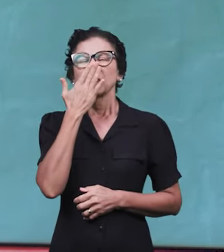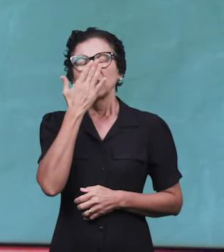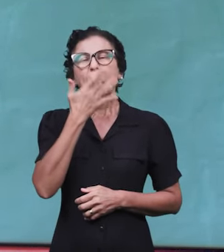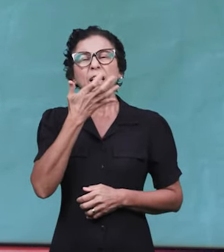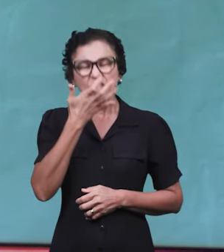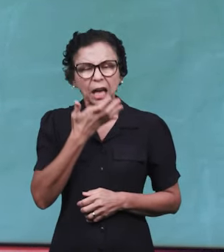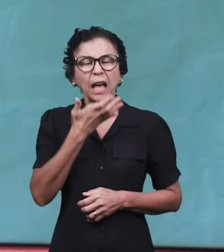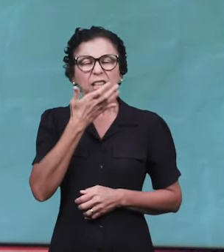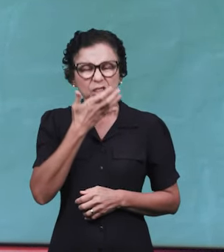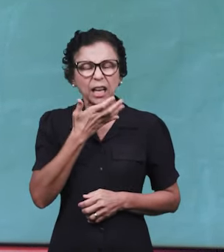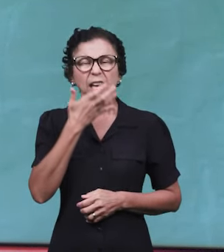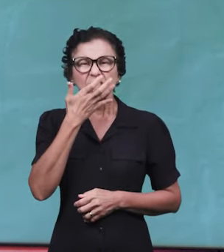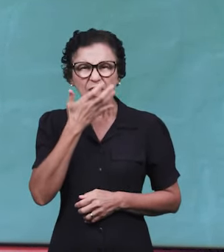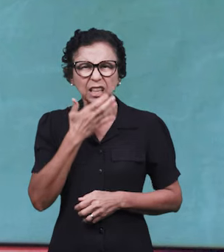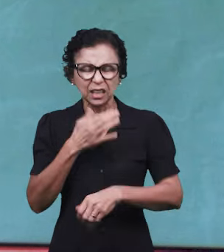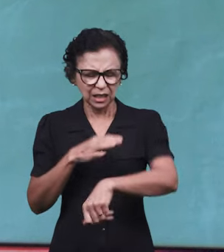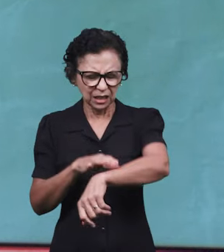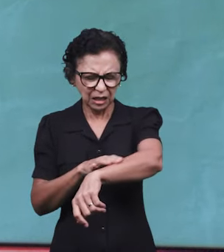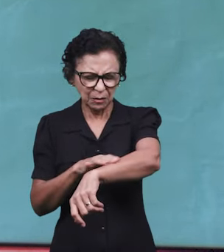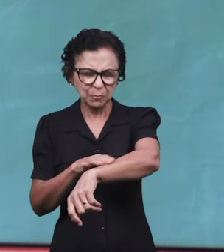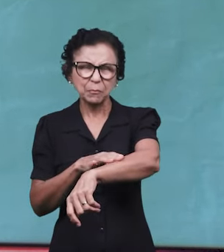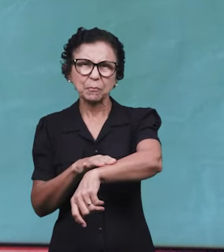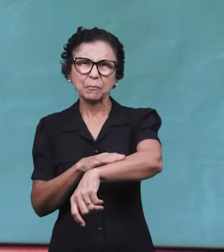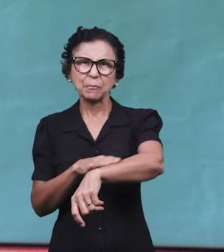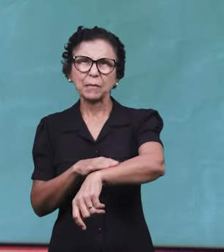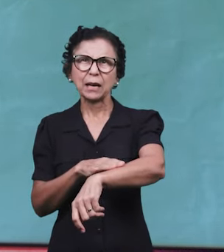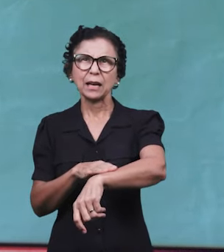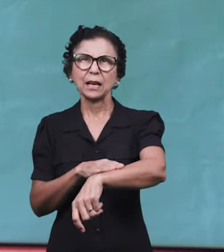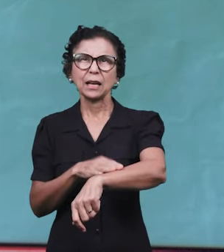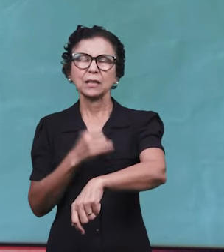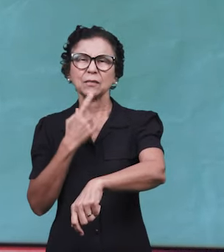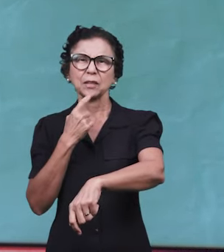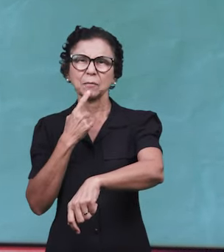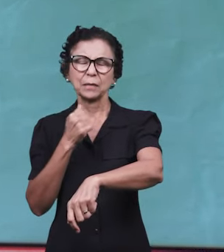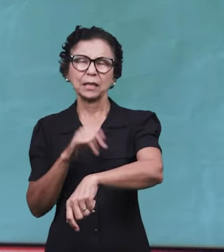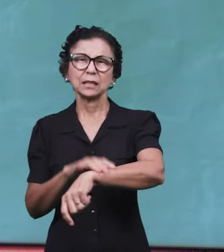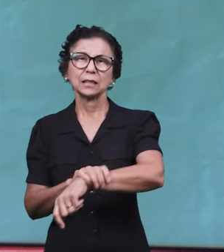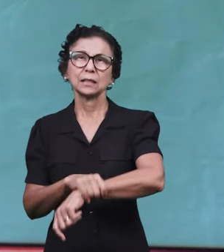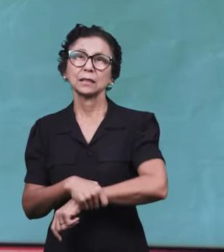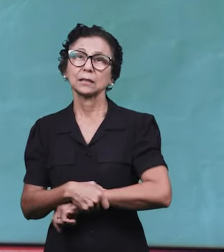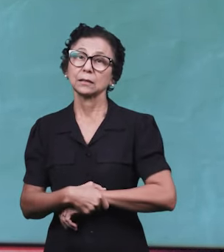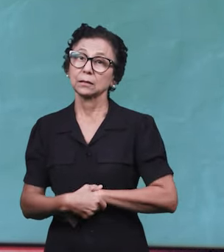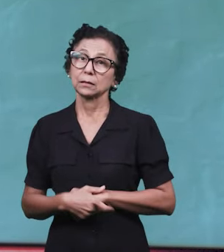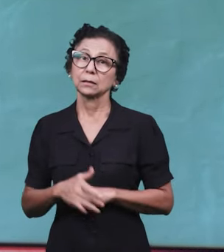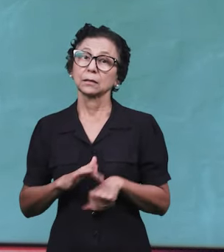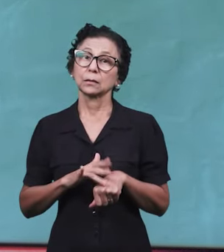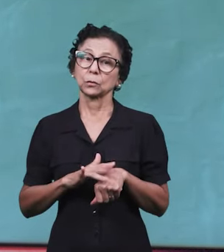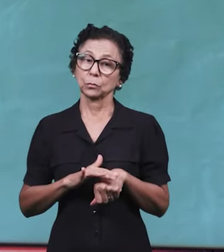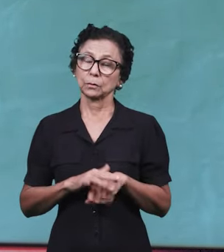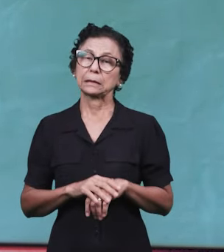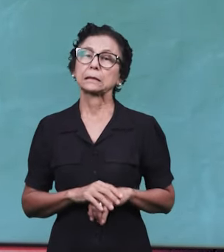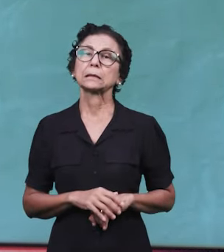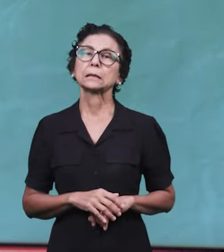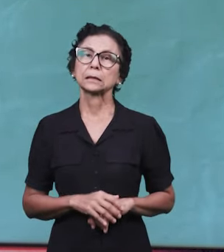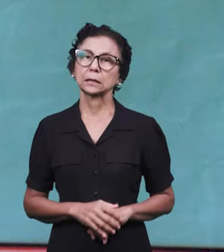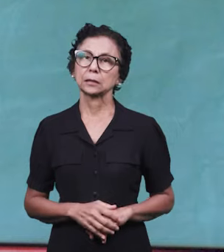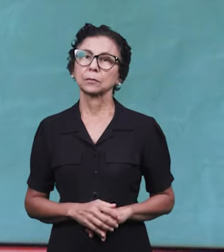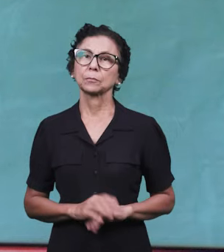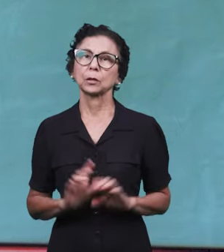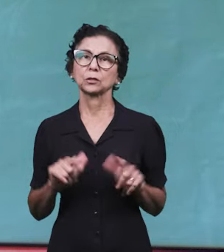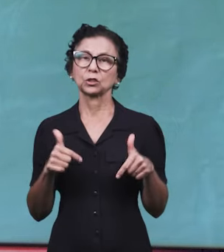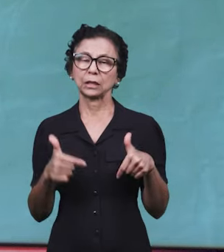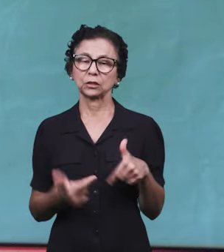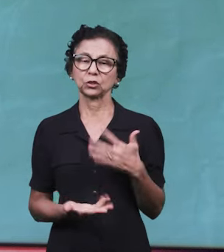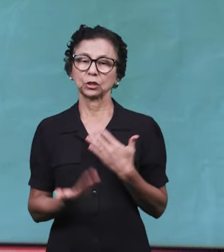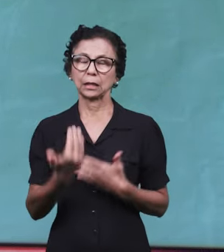ou na pele, como urticária. Então é preciso ter muito cuidado, porque a doença também pode causar anafilaxia, que